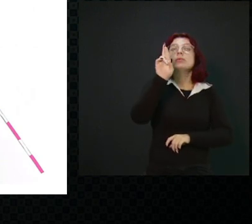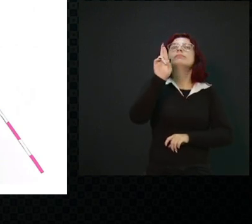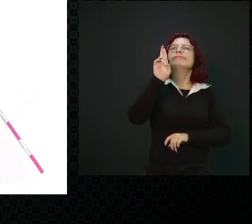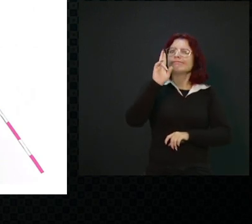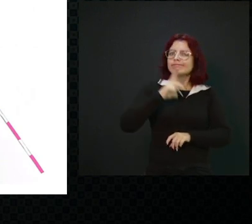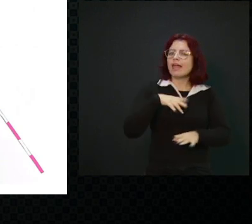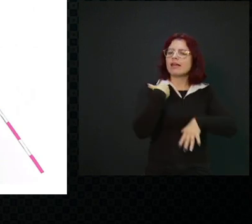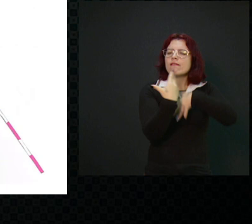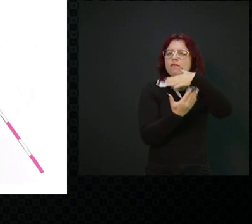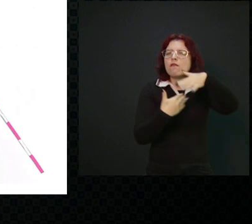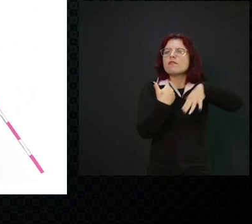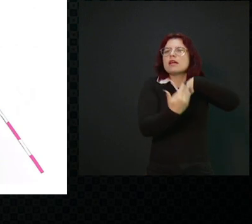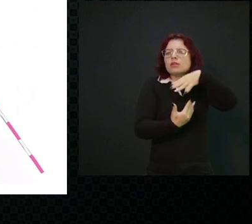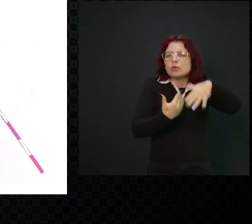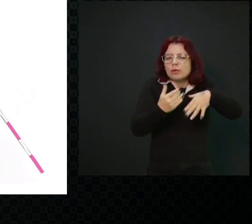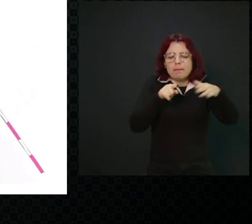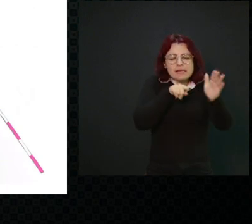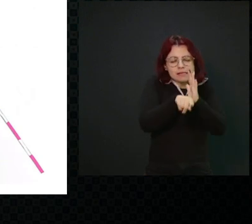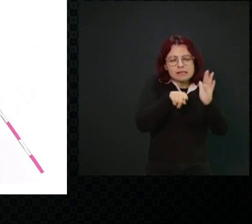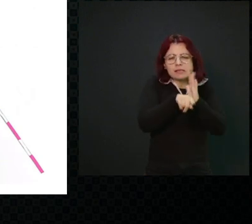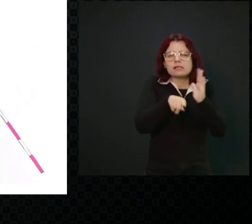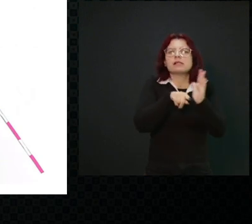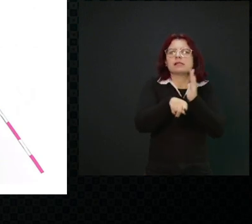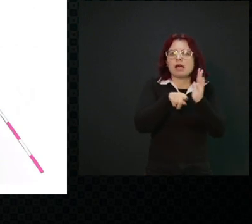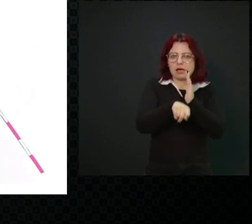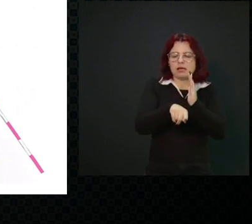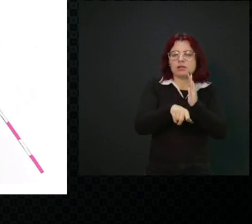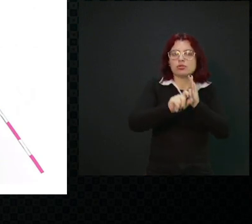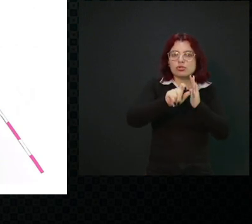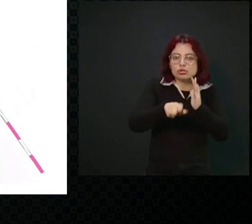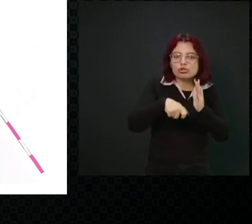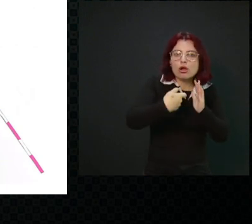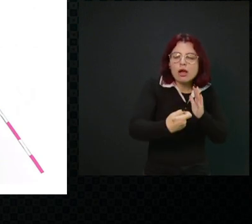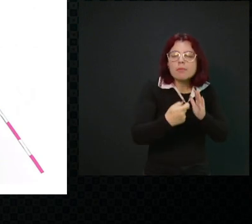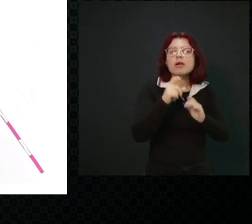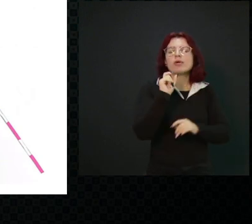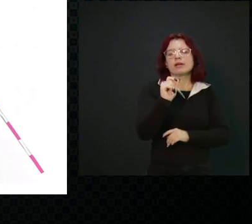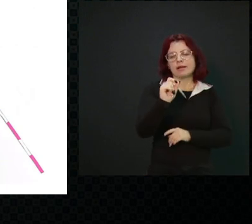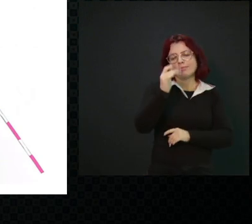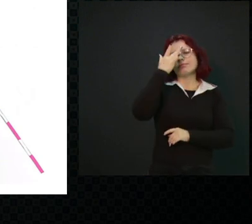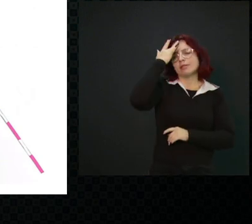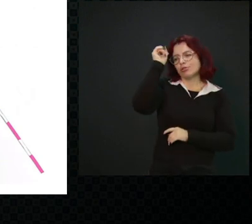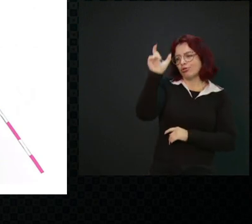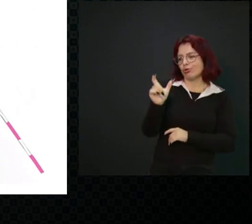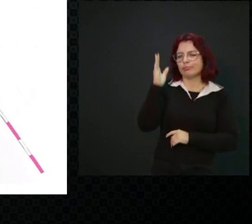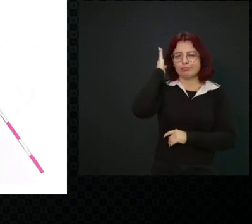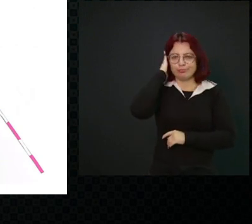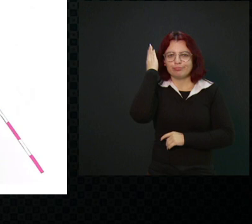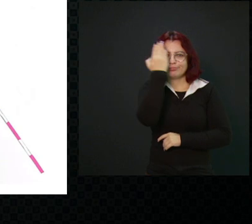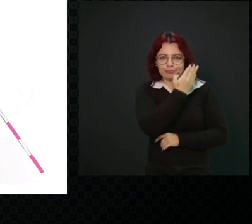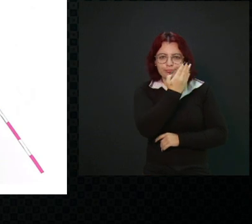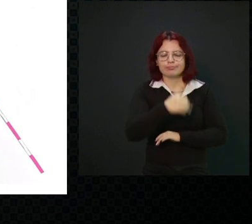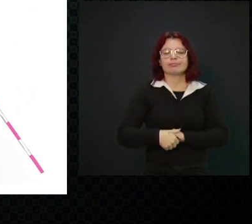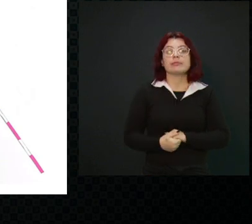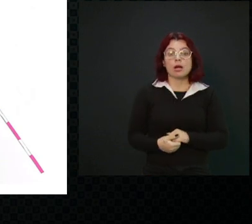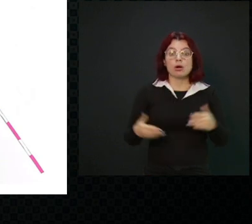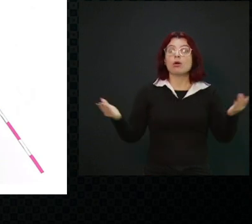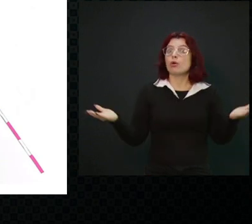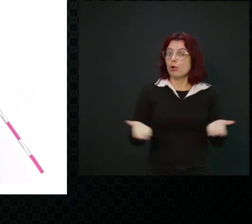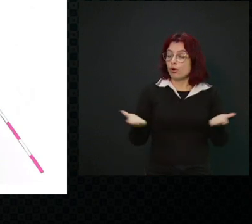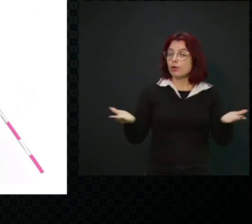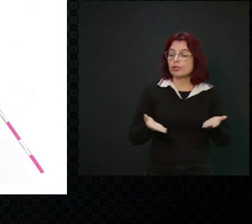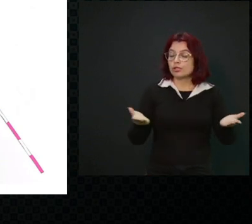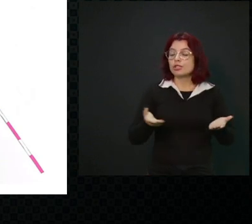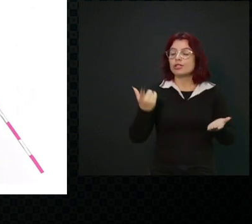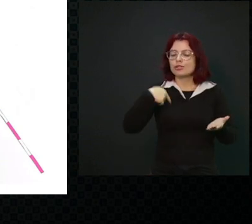envolvendo a pesquisa, né? Em relação às pessoas com surdo cegueira. Né? Então, nós temos hoje já